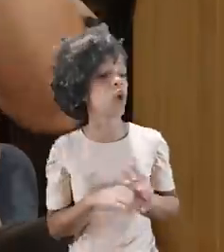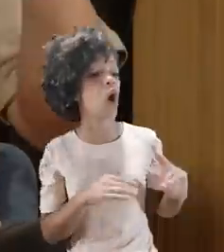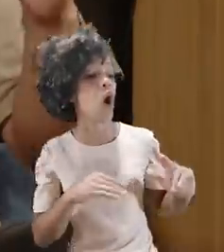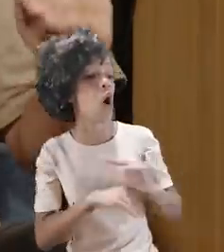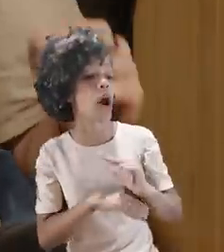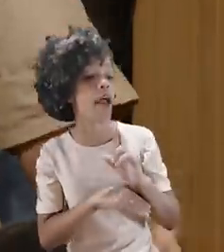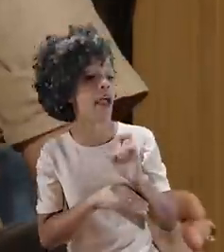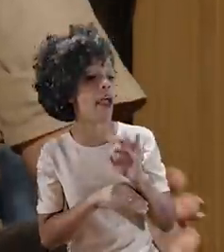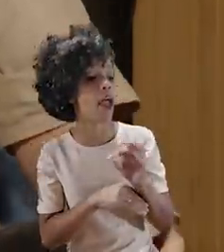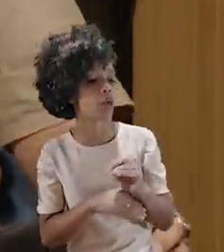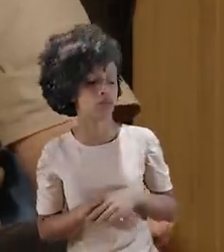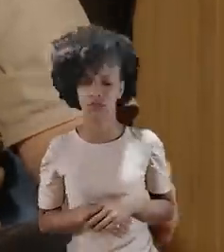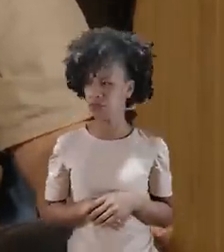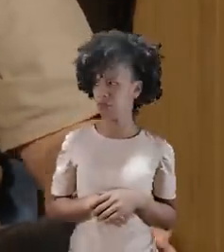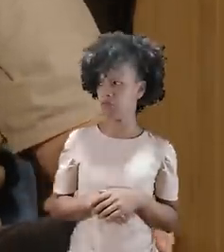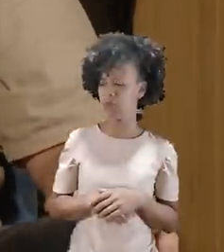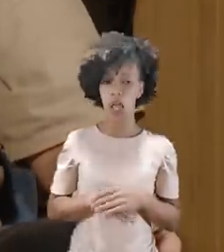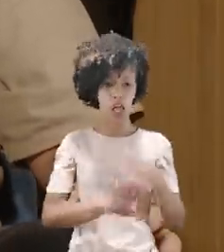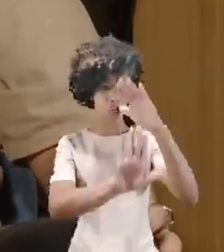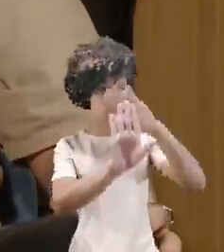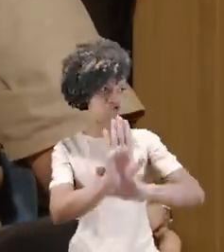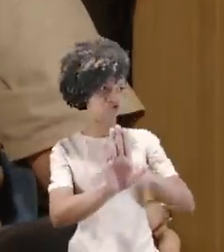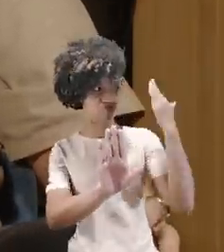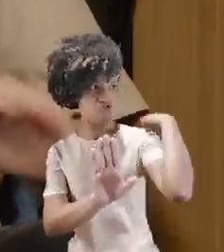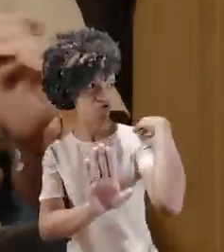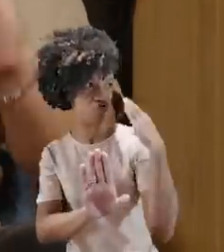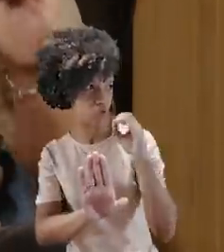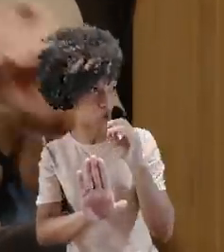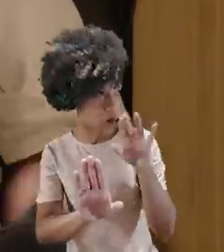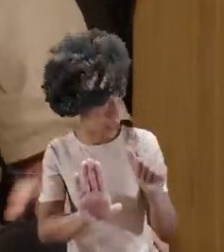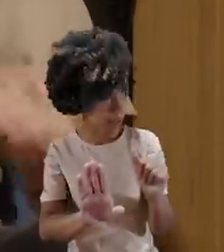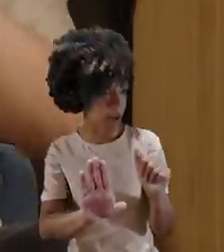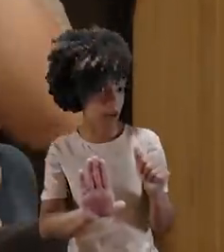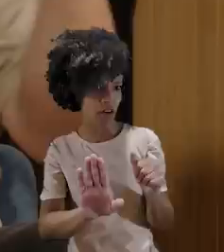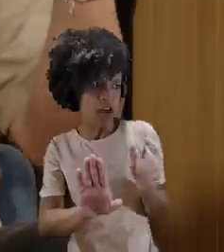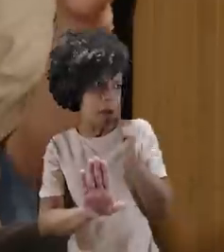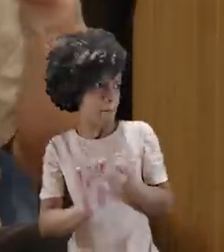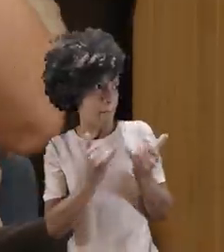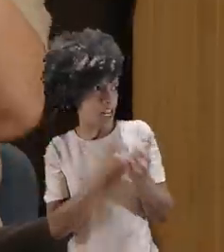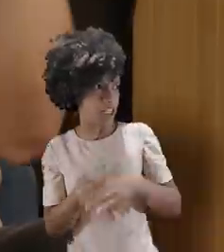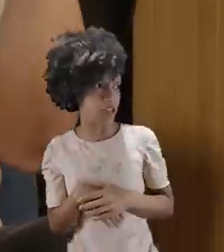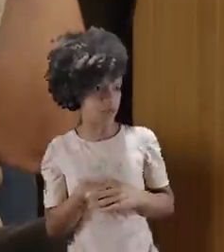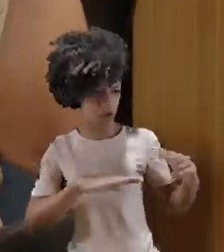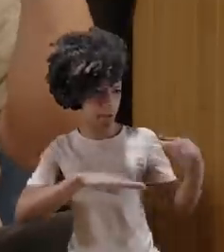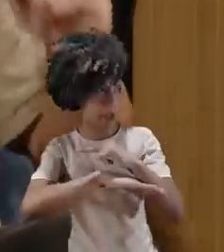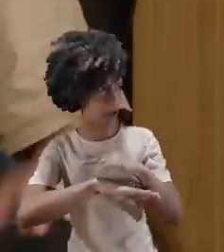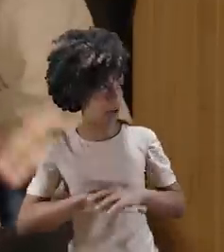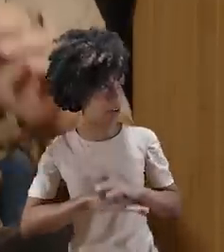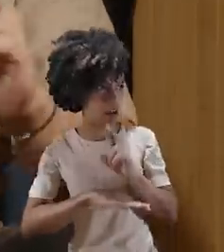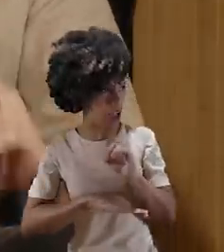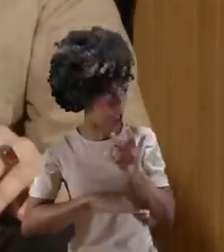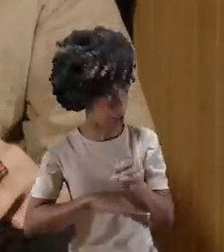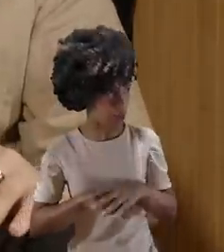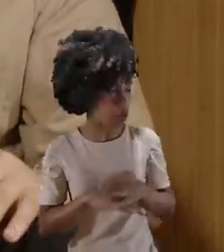corta reto mas de costa é uma mulher e me corta ela com corte feminino reto uma mulher corta cabelo ruim